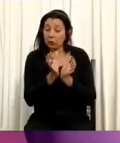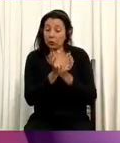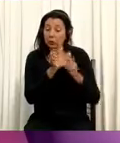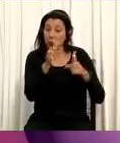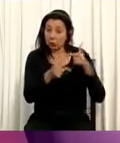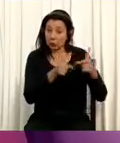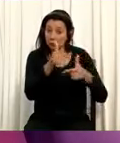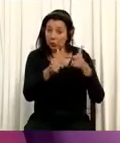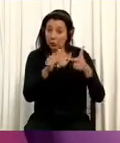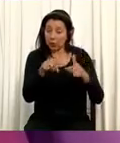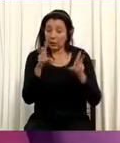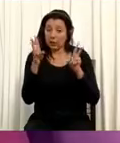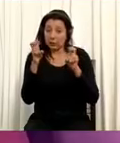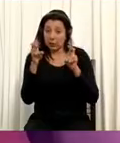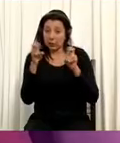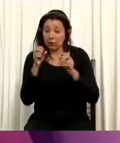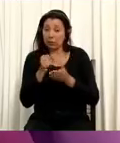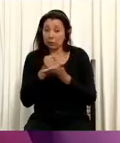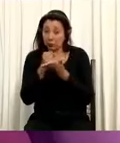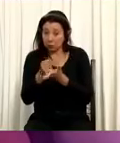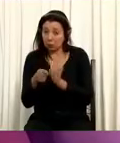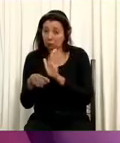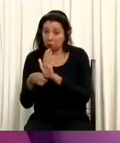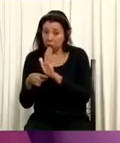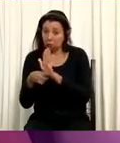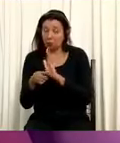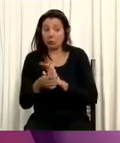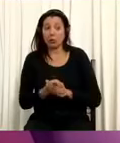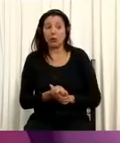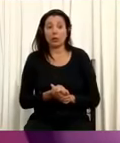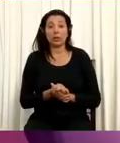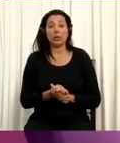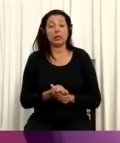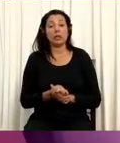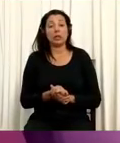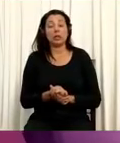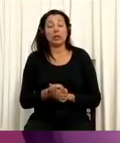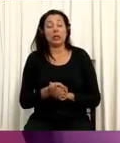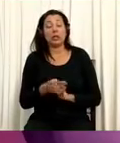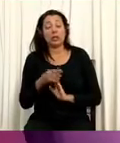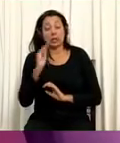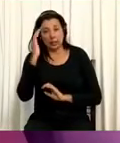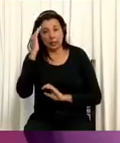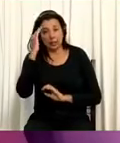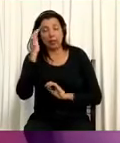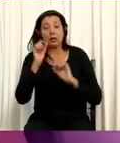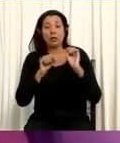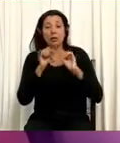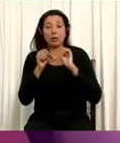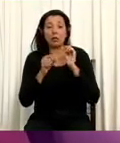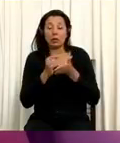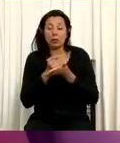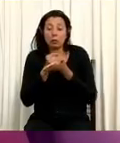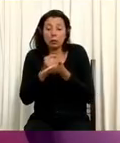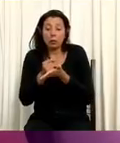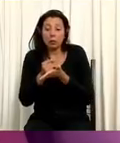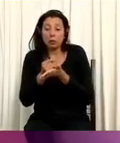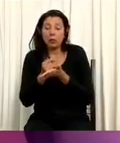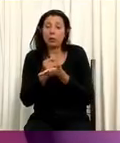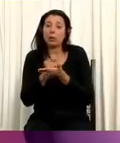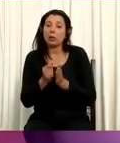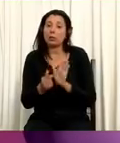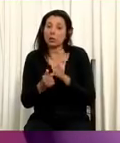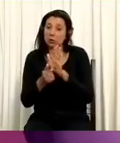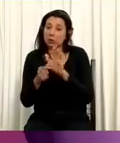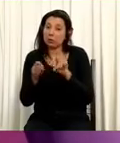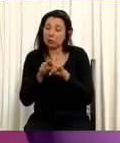e nesse tema de solidariedade, da solidariedade de classe, uma vez que a gente entende que a solidariedade, como a Meg fez uma